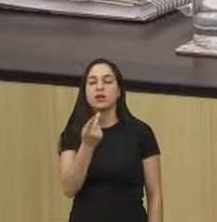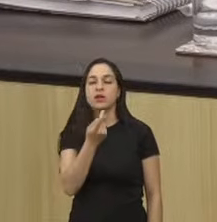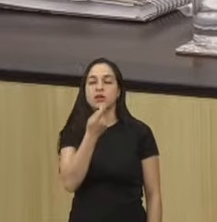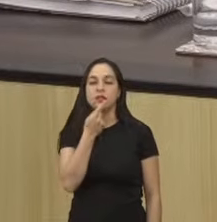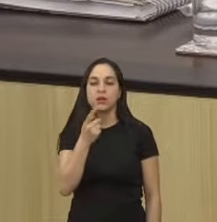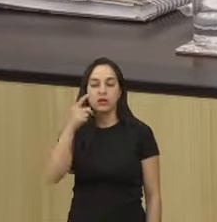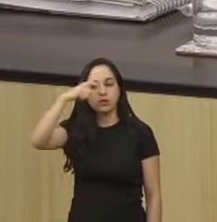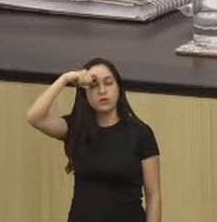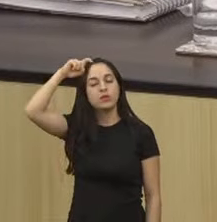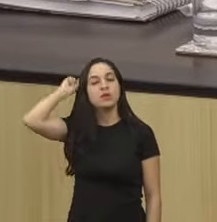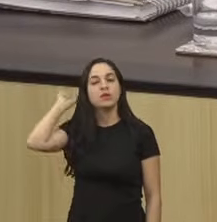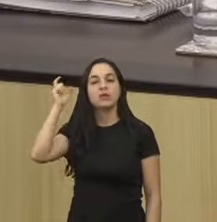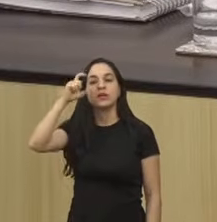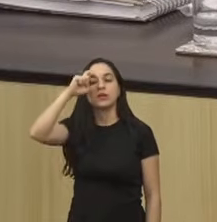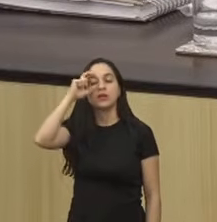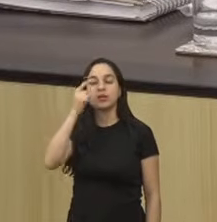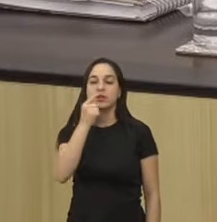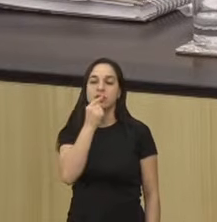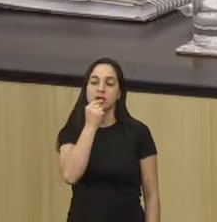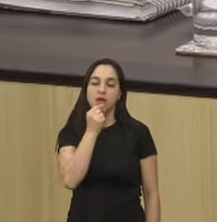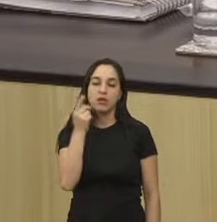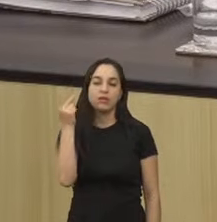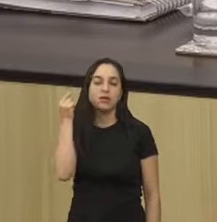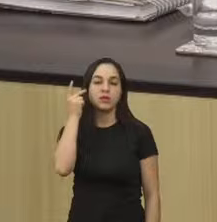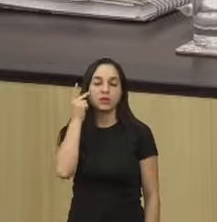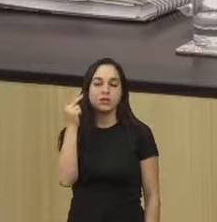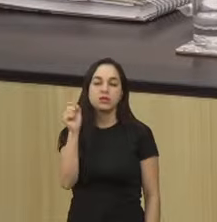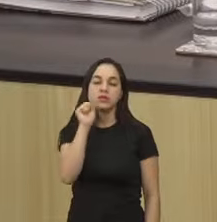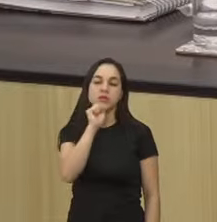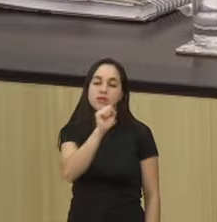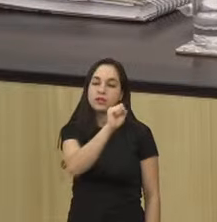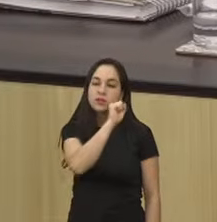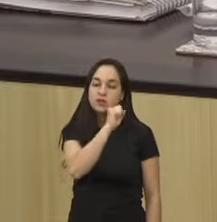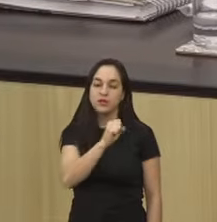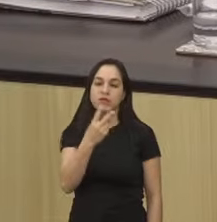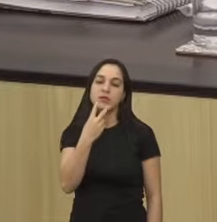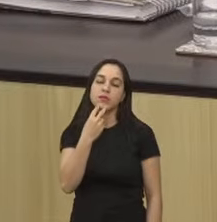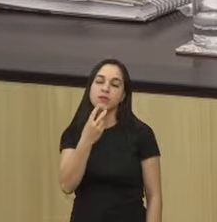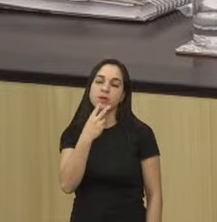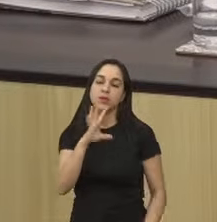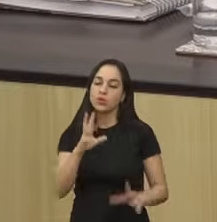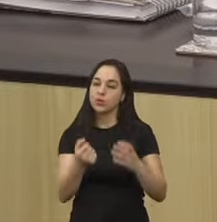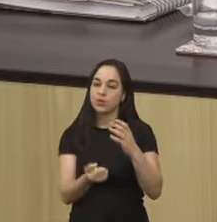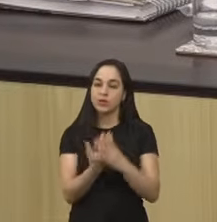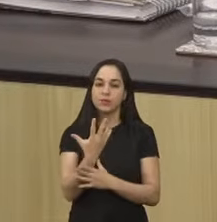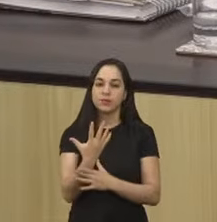Almeida, Marcelo Dantas, Neto Alves, Paulinho dos Condutores, Silfar, Cidade de Salvador, Valmir do Parque Melo.